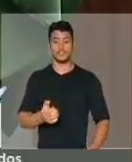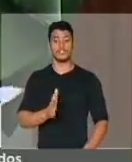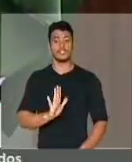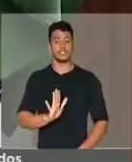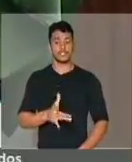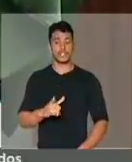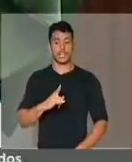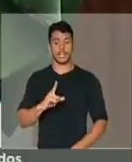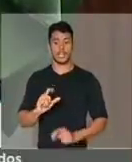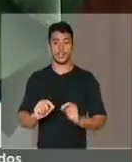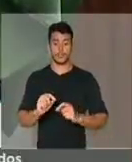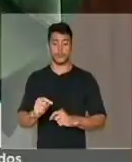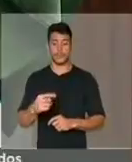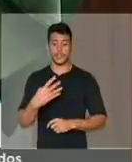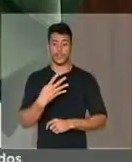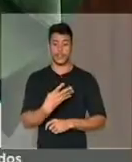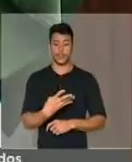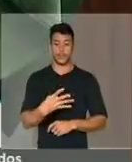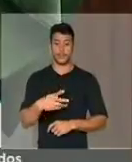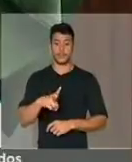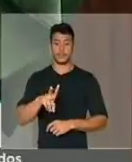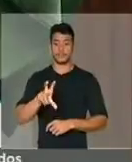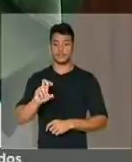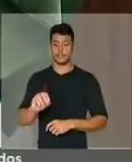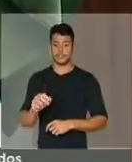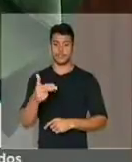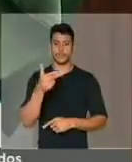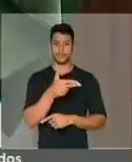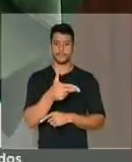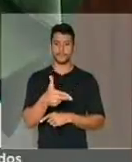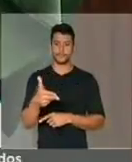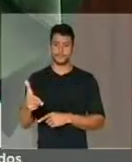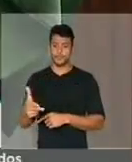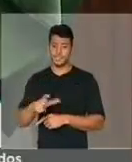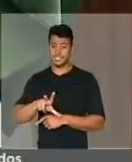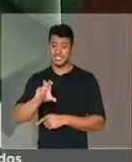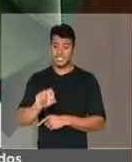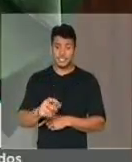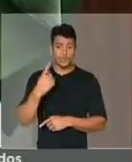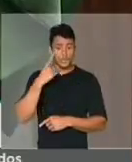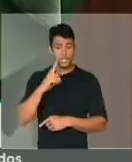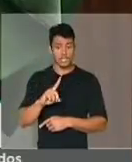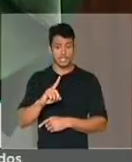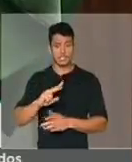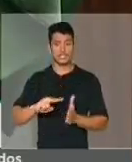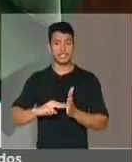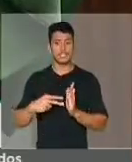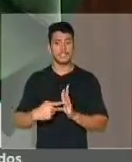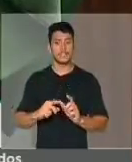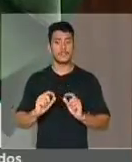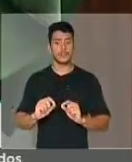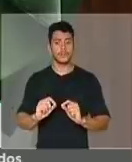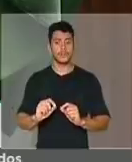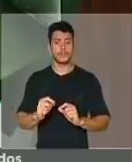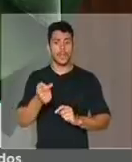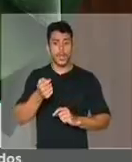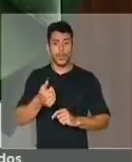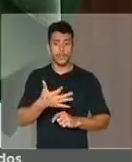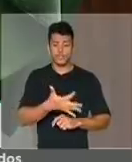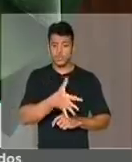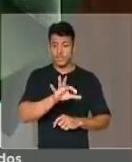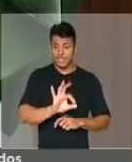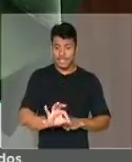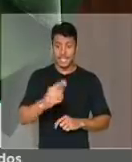marca de 450 tiroteios em 50 dias. Significa dizer quase